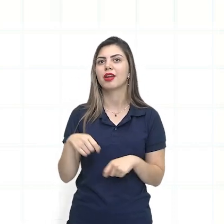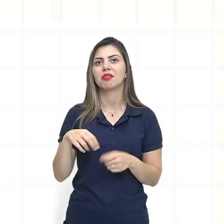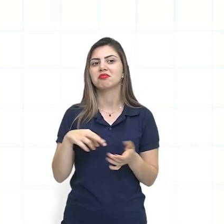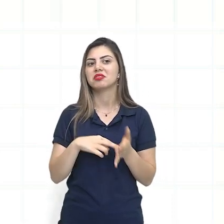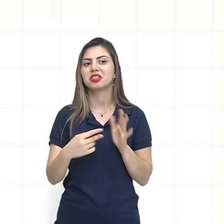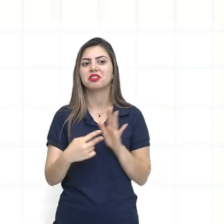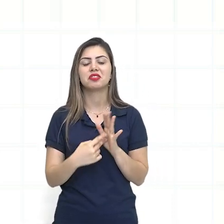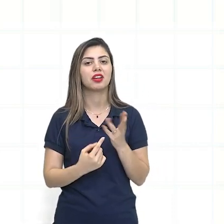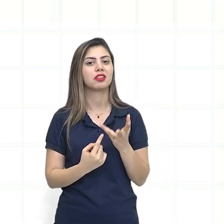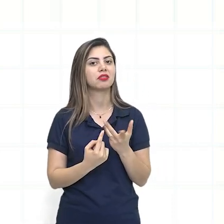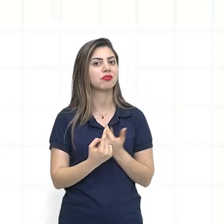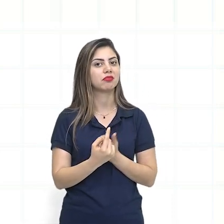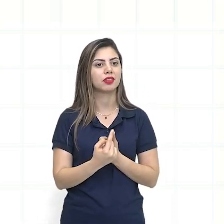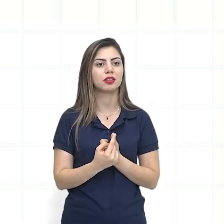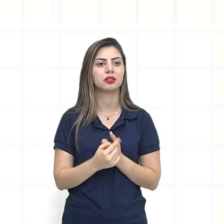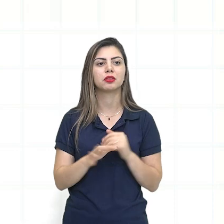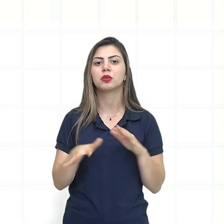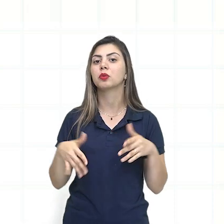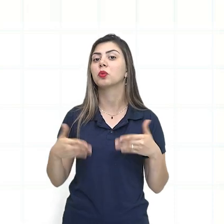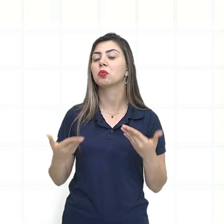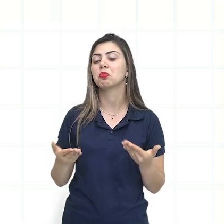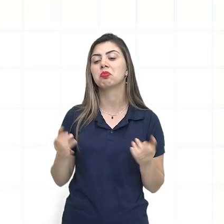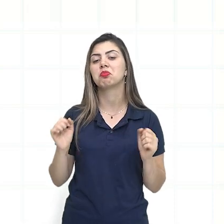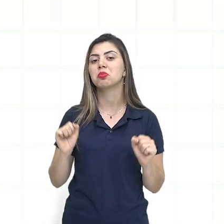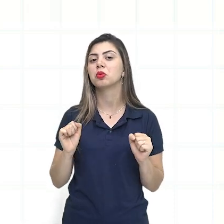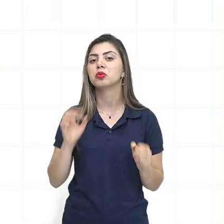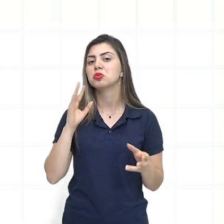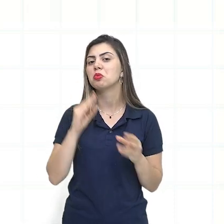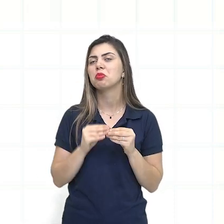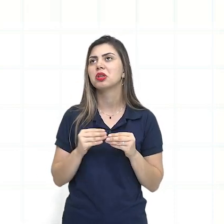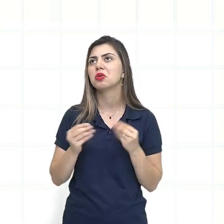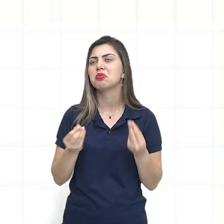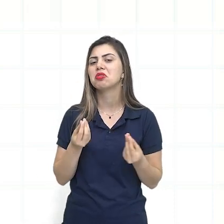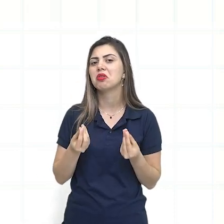interpretações aí, né, pessoal? Que interpretação eu posso fazer aqui?